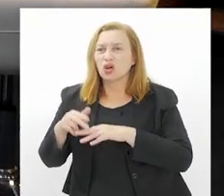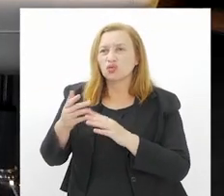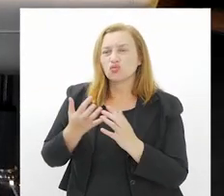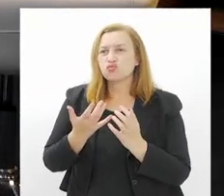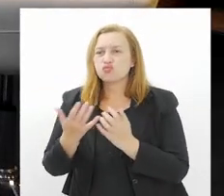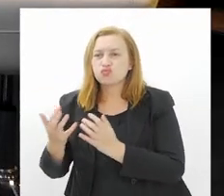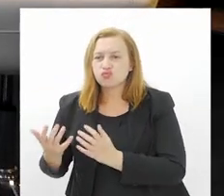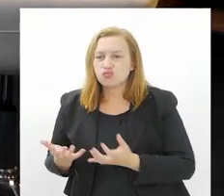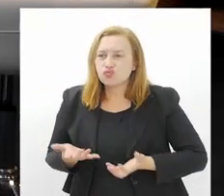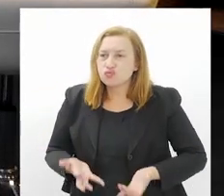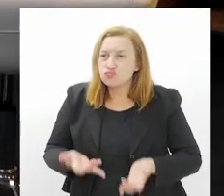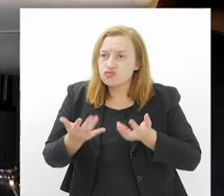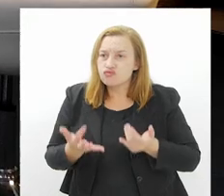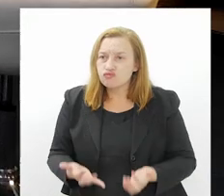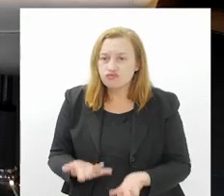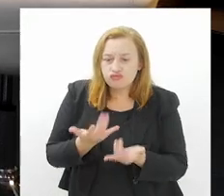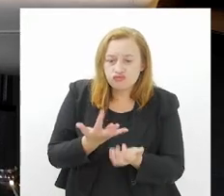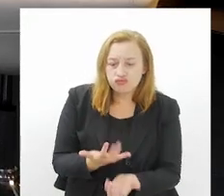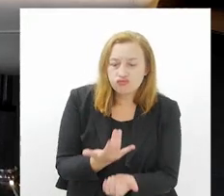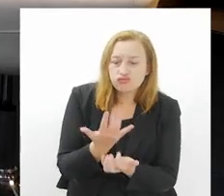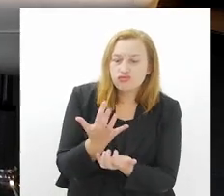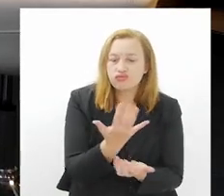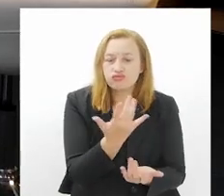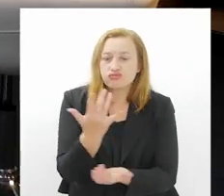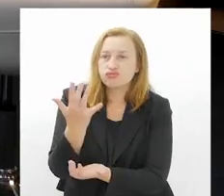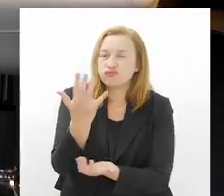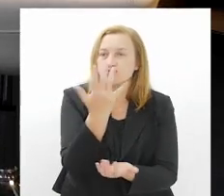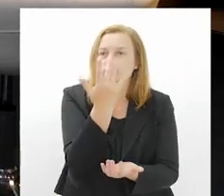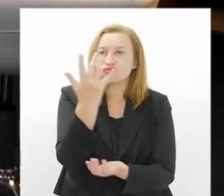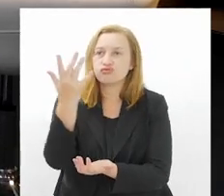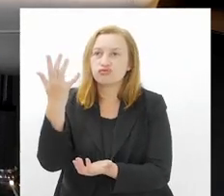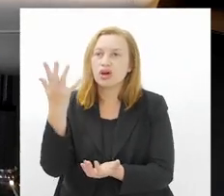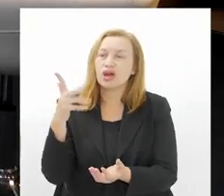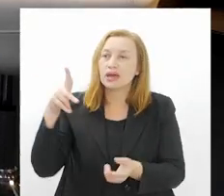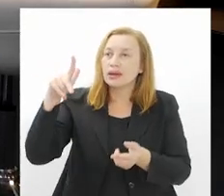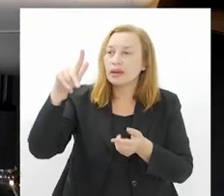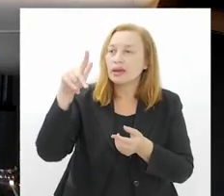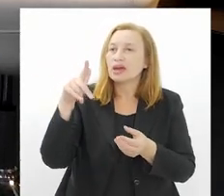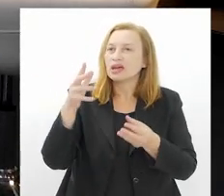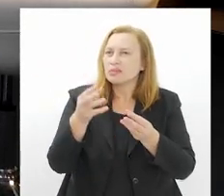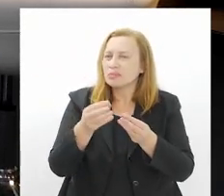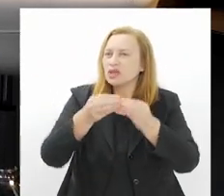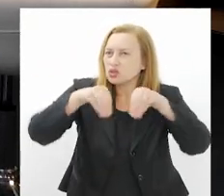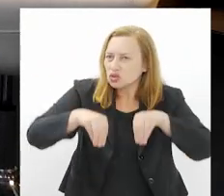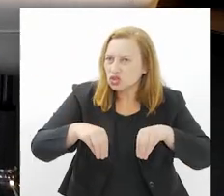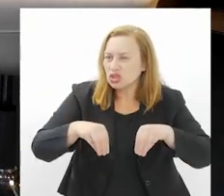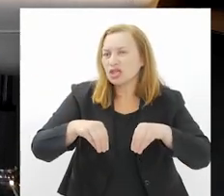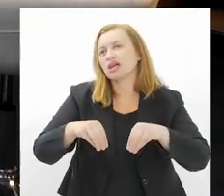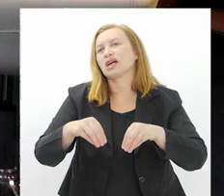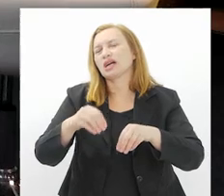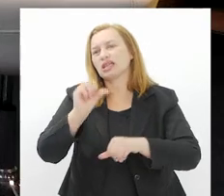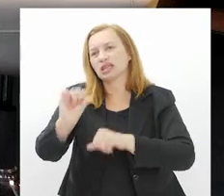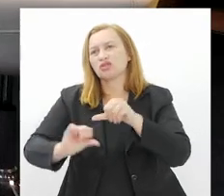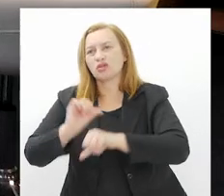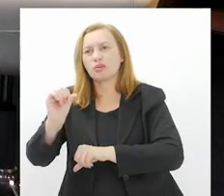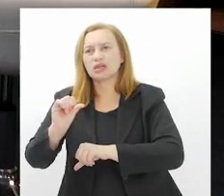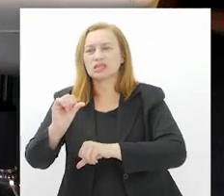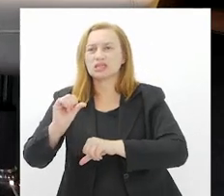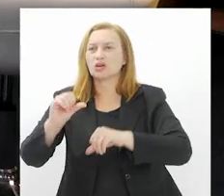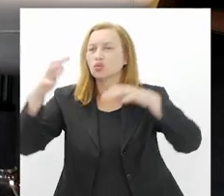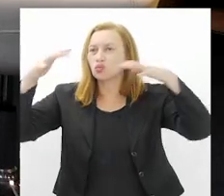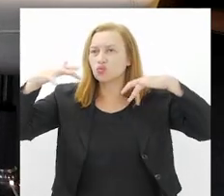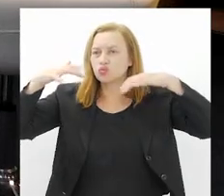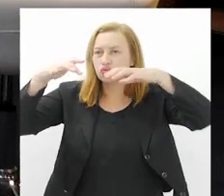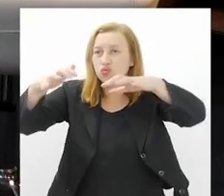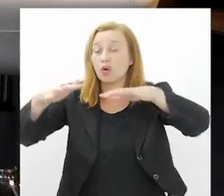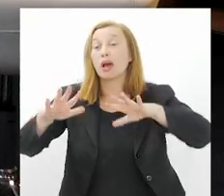pergunto para a senhora, essa fumaça, essa fuligem que a gente está vivendo, né? Isso realmente impede a formação da nuvem de